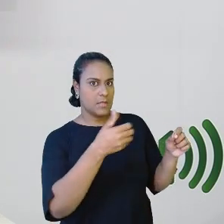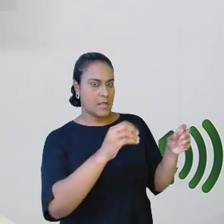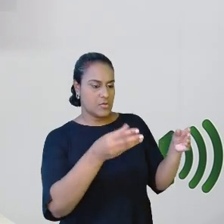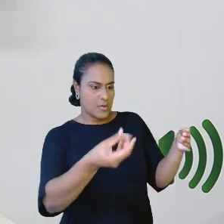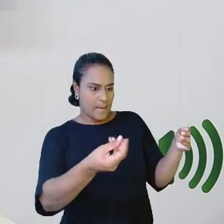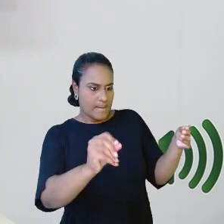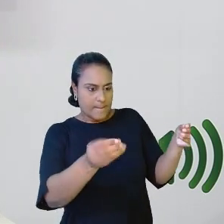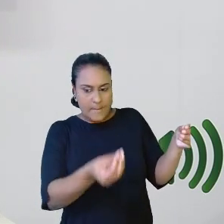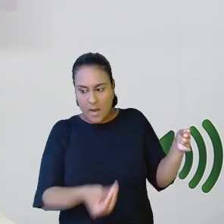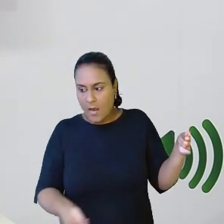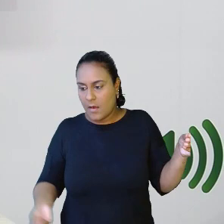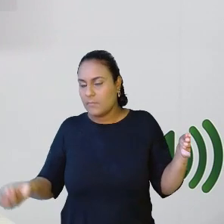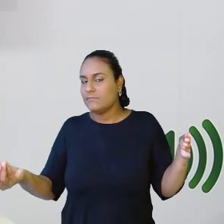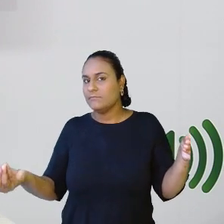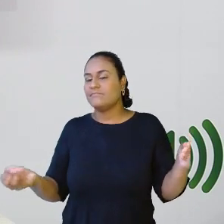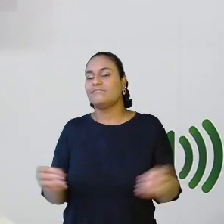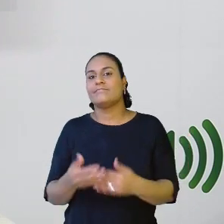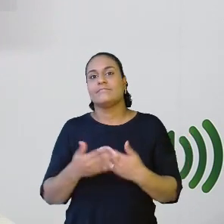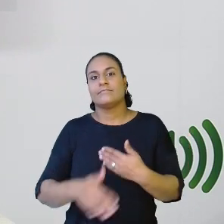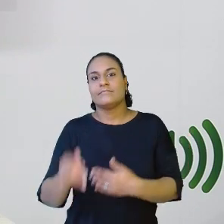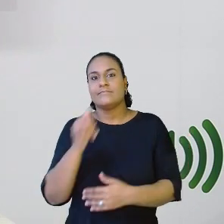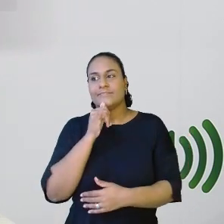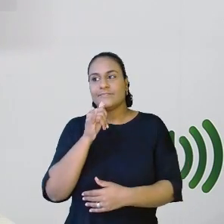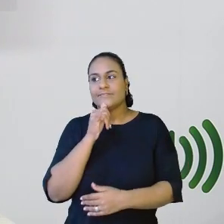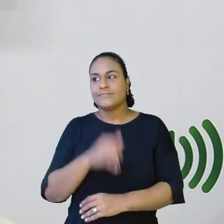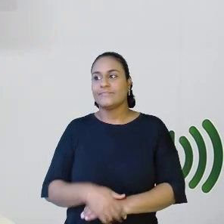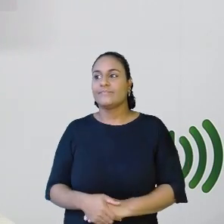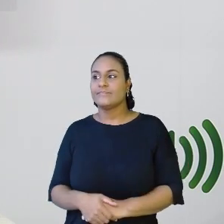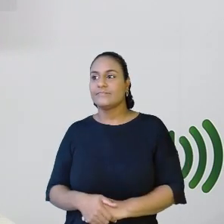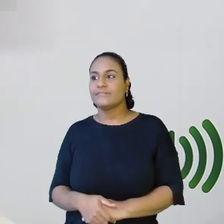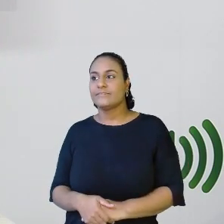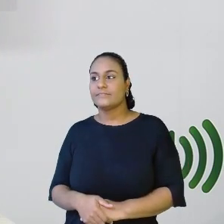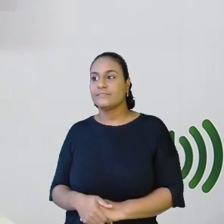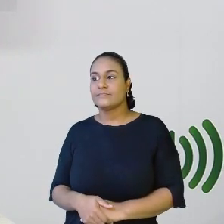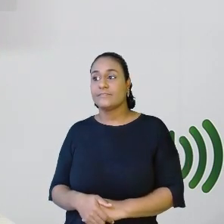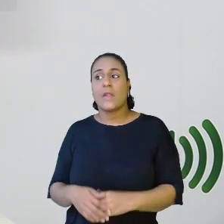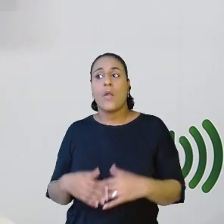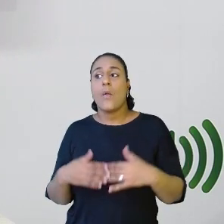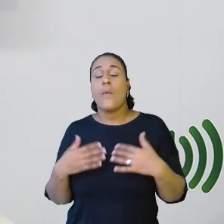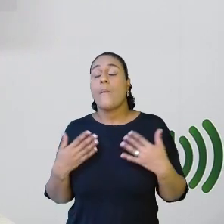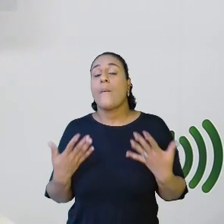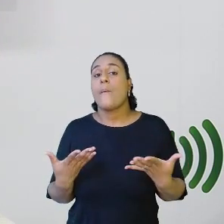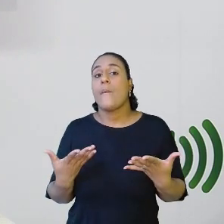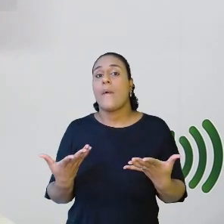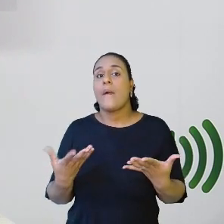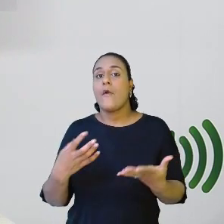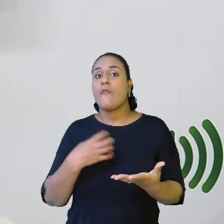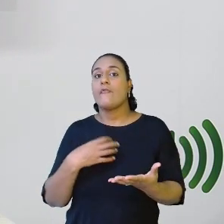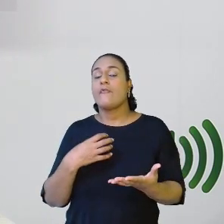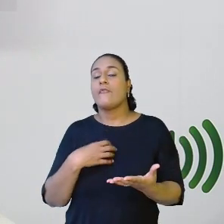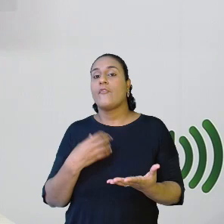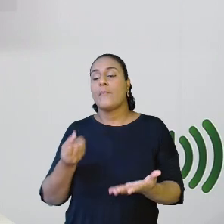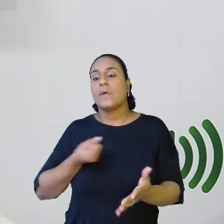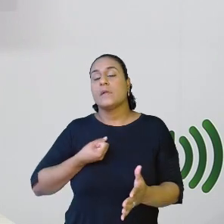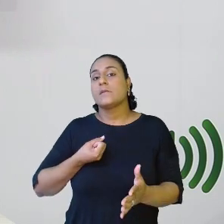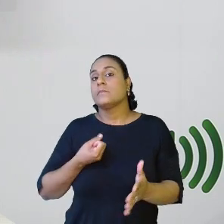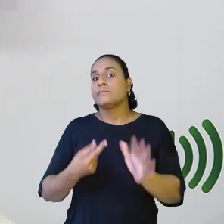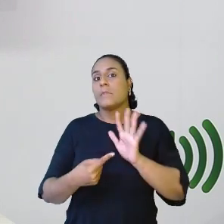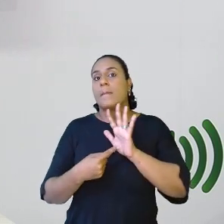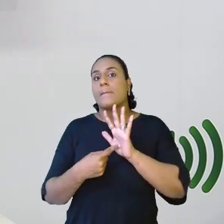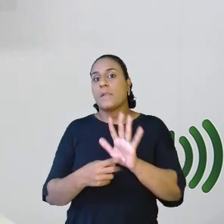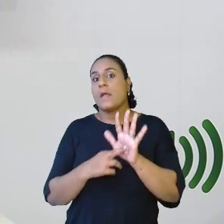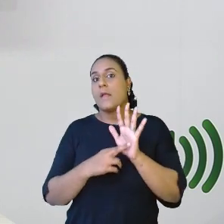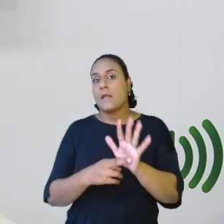Vamos lá, vamos ver o próximo exemplo. Qual é a forma decimal correta de representar a parte que